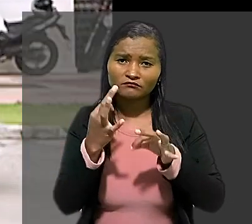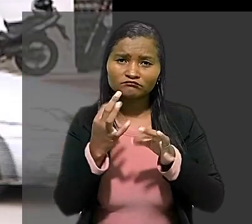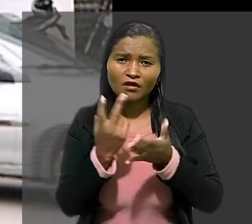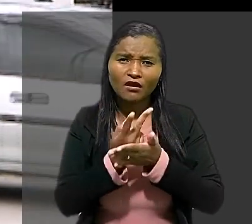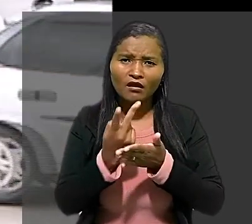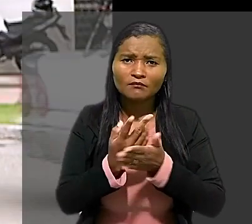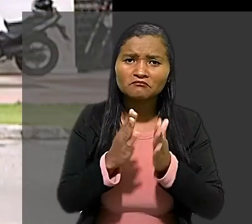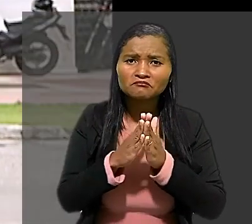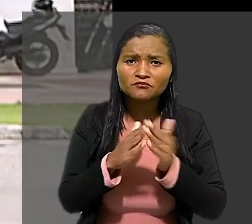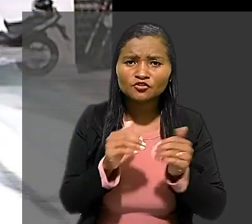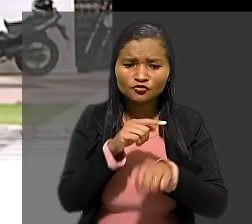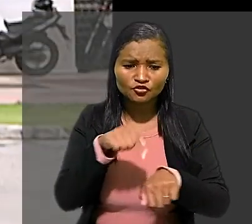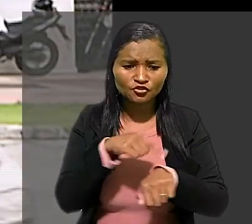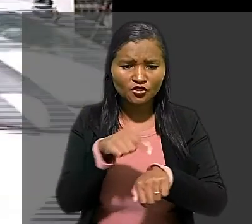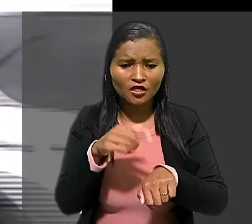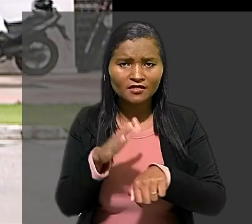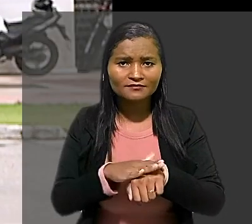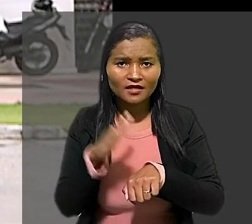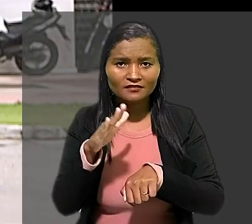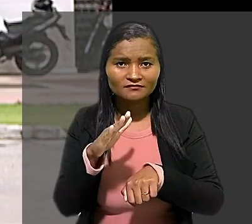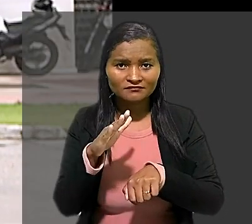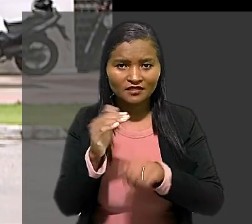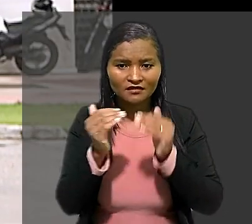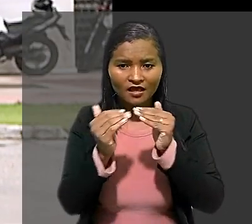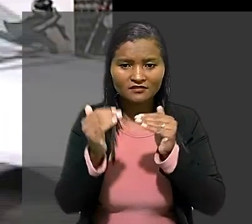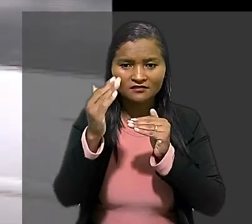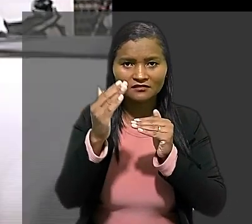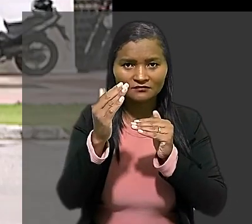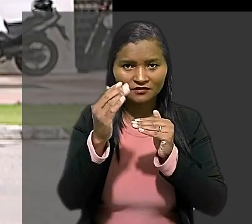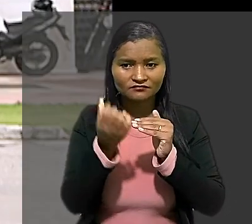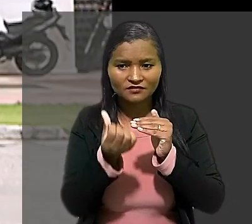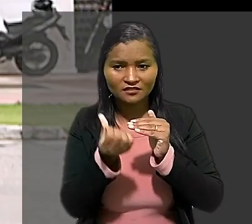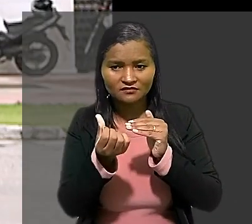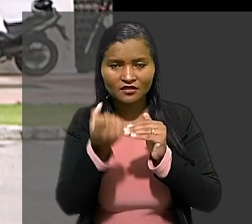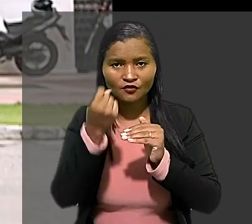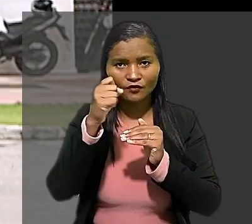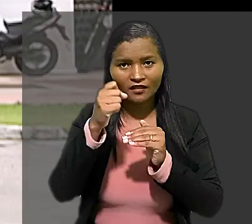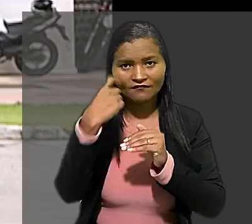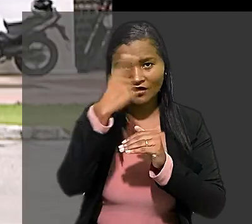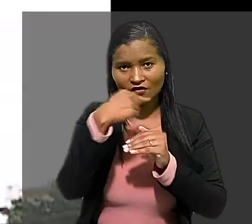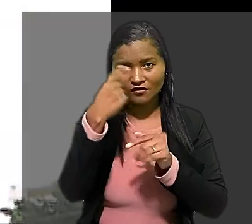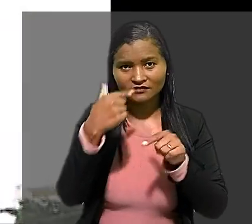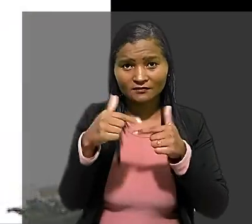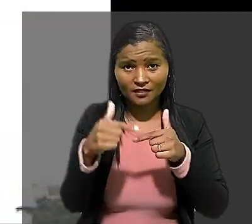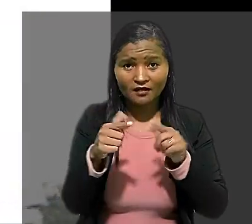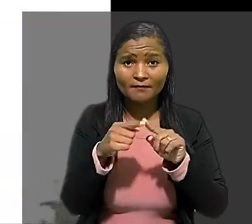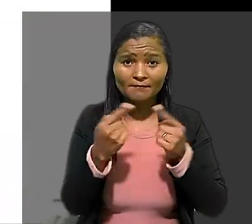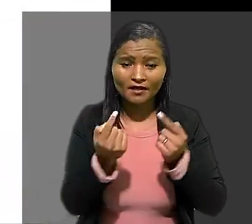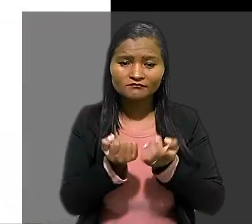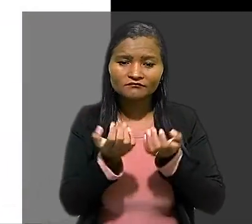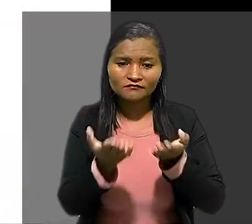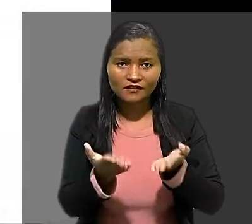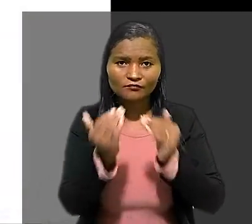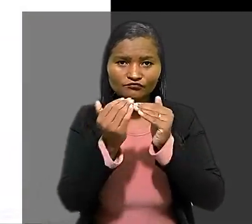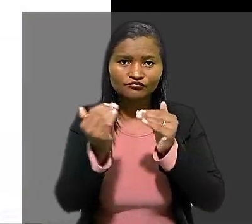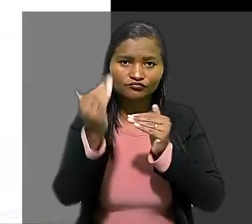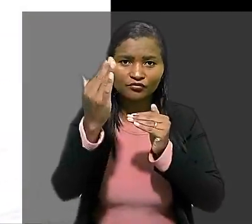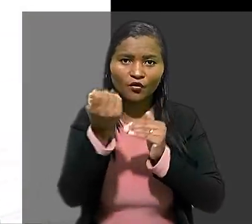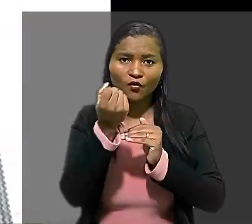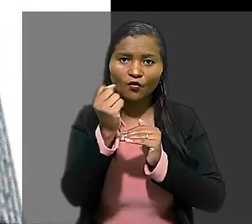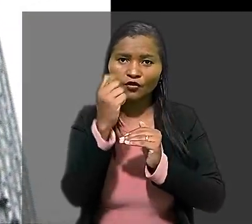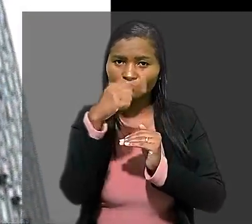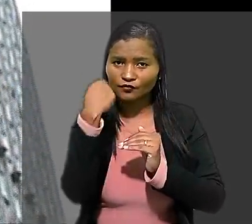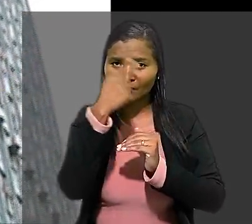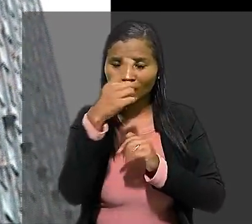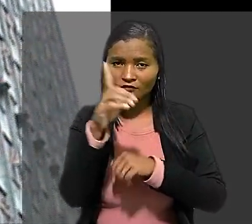julgou improcedente o pedido de horas extras entre a sexta e a 8ª trabalhadas, mas concedeu as que ultrapassavam as